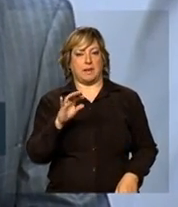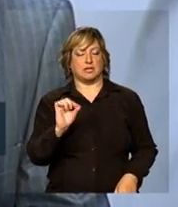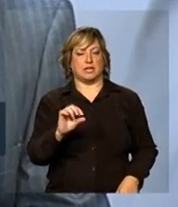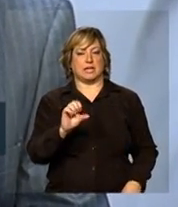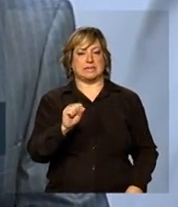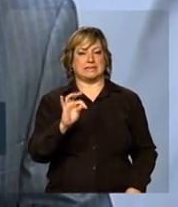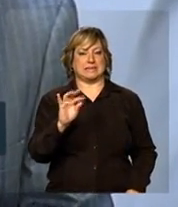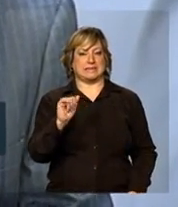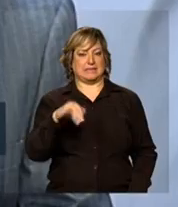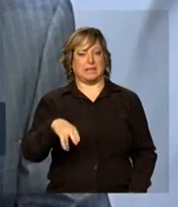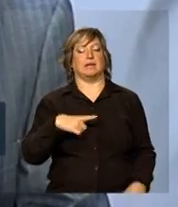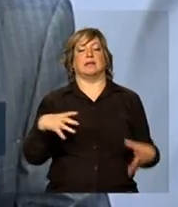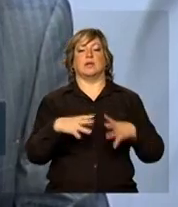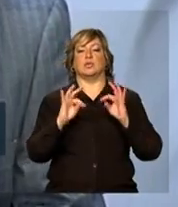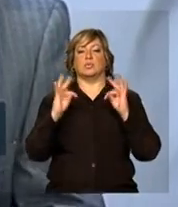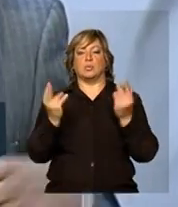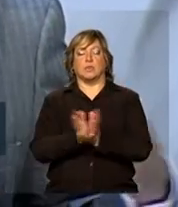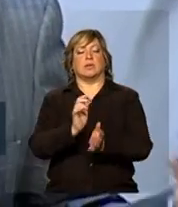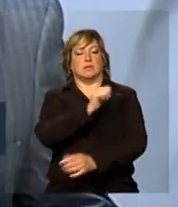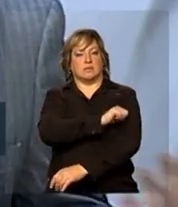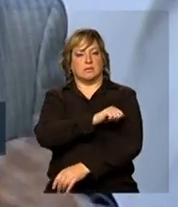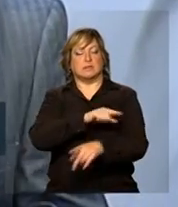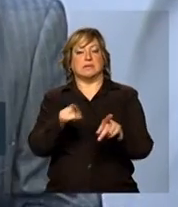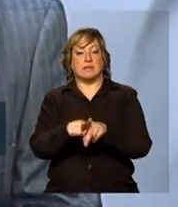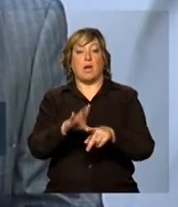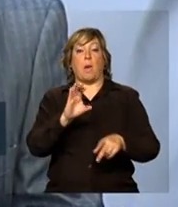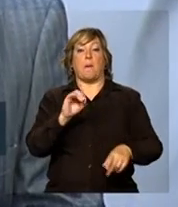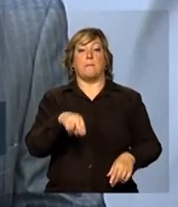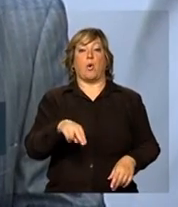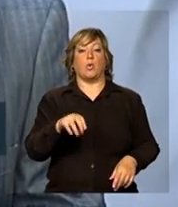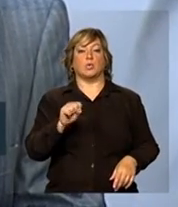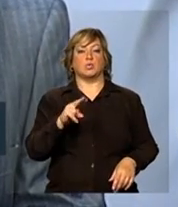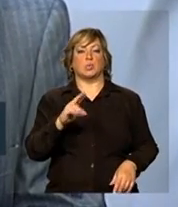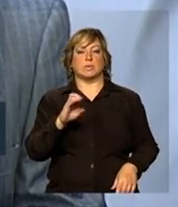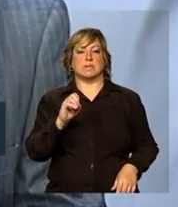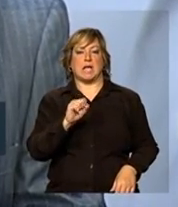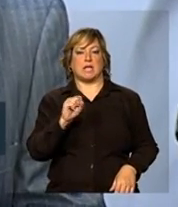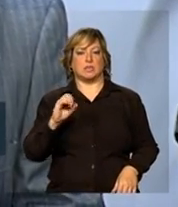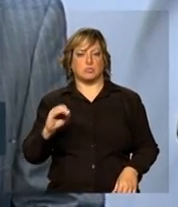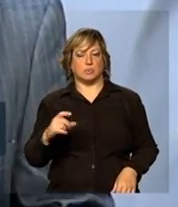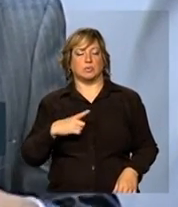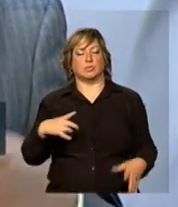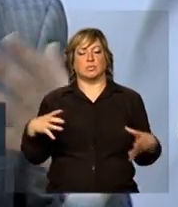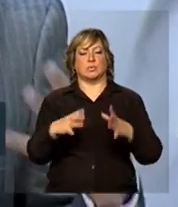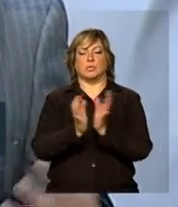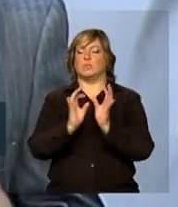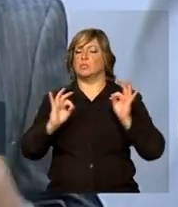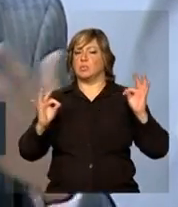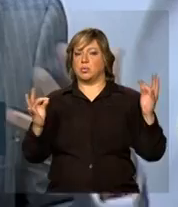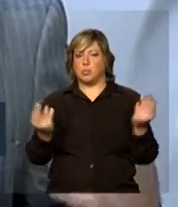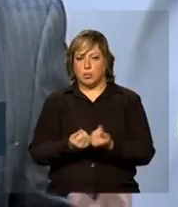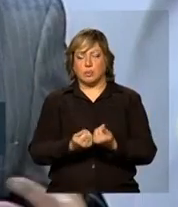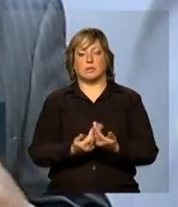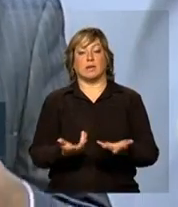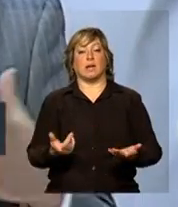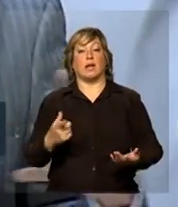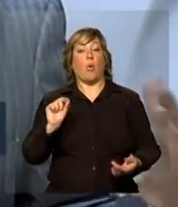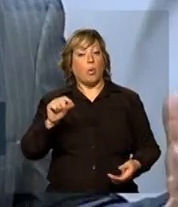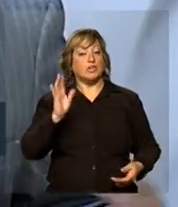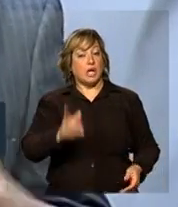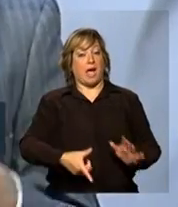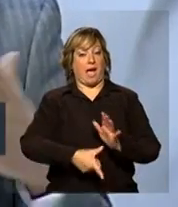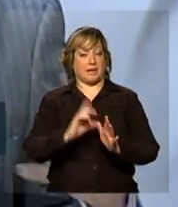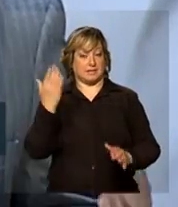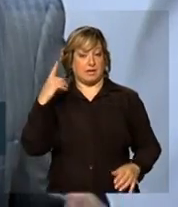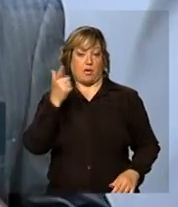recuperação do transplante no estado do Rio de Janeiro, além do Hospital Bom Sucesso, que é um hospital do Ministério da Saúde. Então, aquilo que já acontecia de uma certa forma